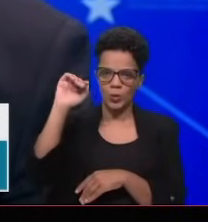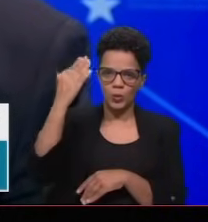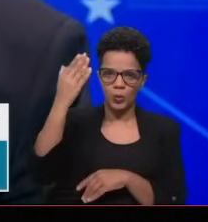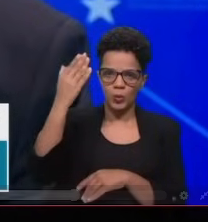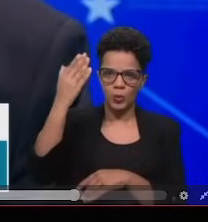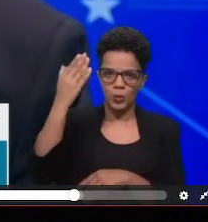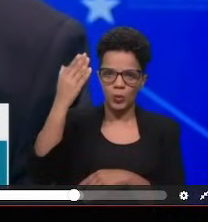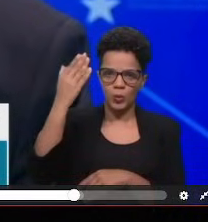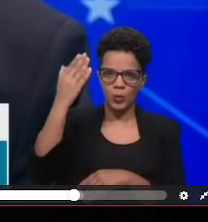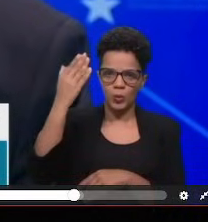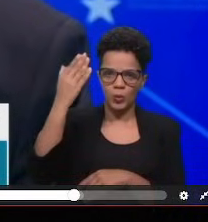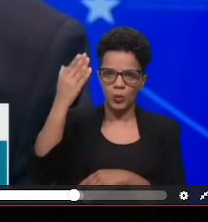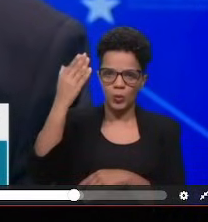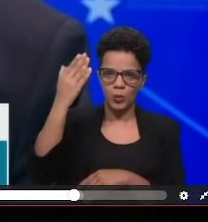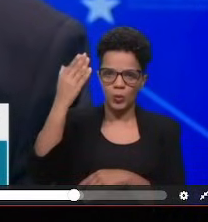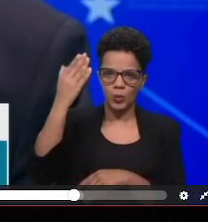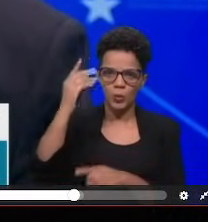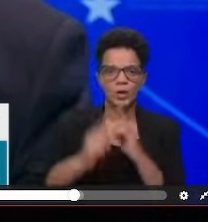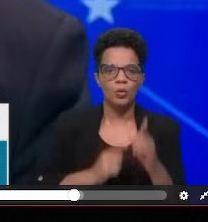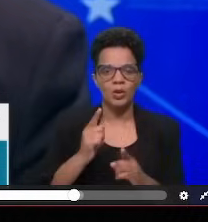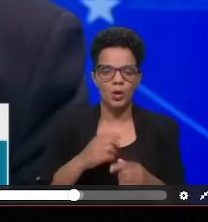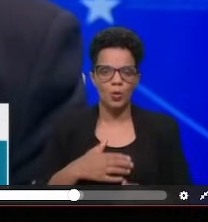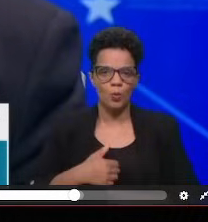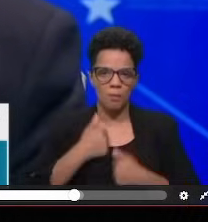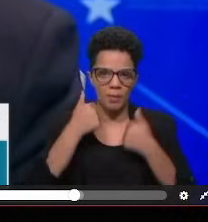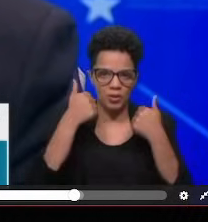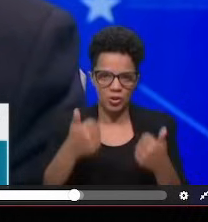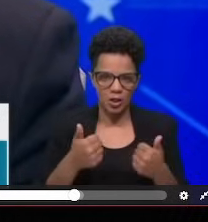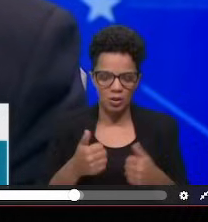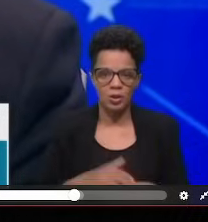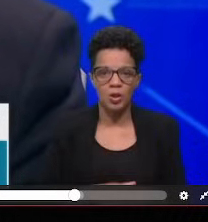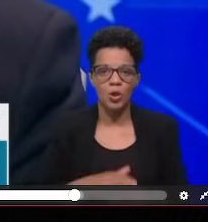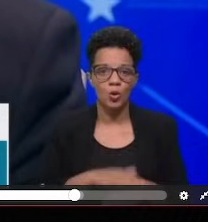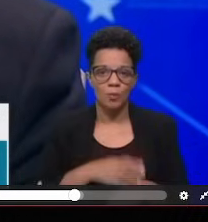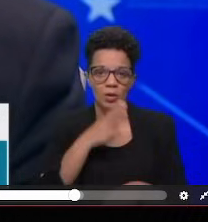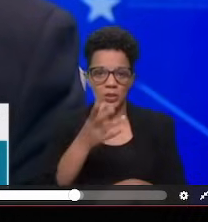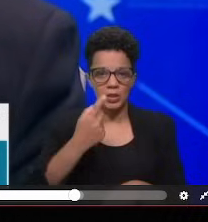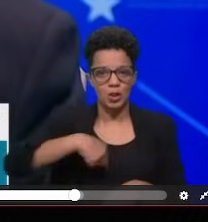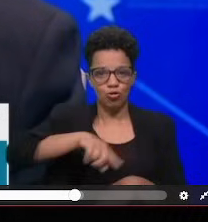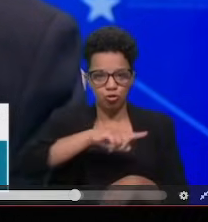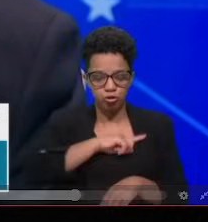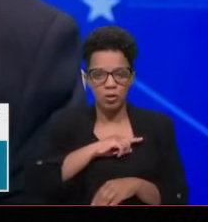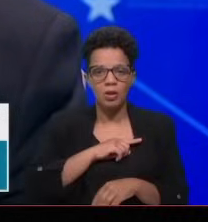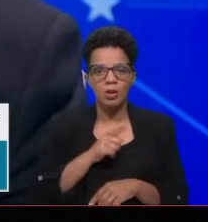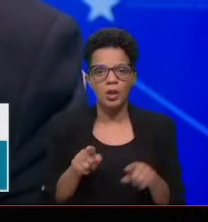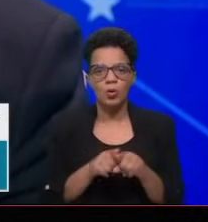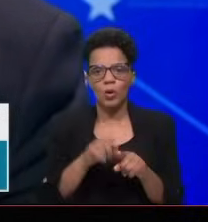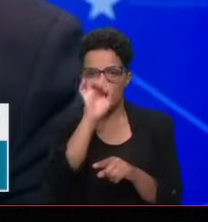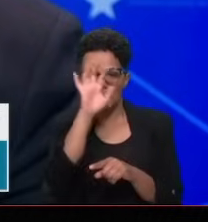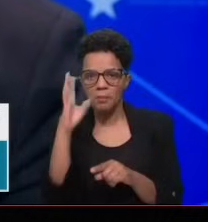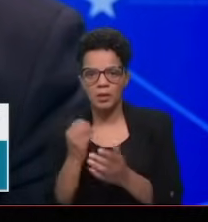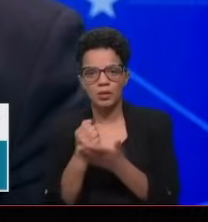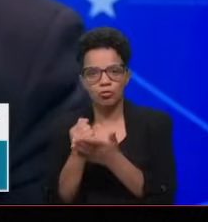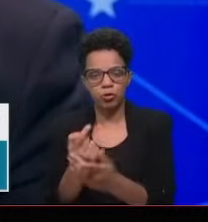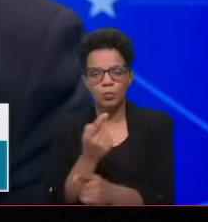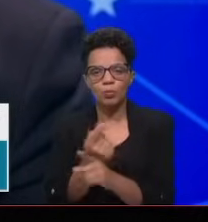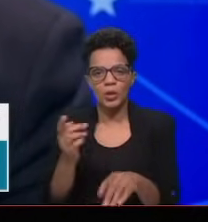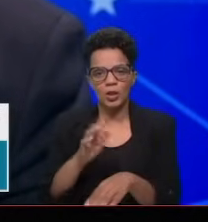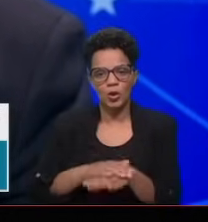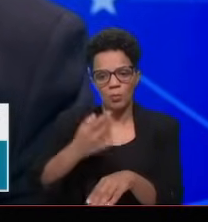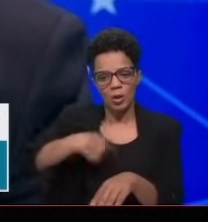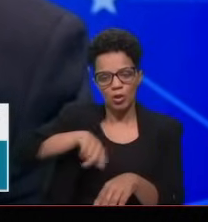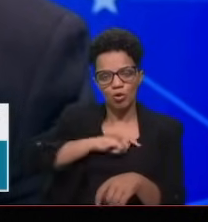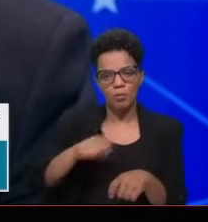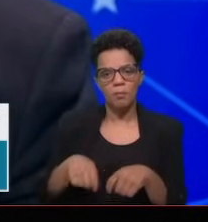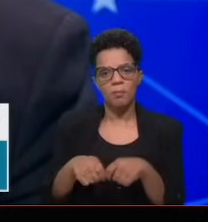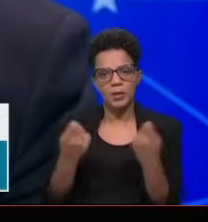é o bem-estar que é a trituração dos Pintos baixos e por isso é que eu disse que nós somos a favor do meio ambiente porque nós somos Talvez o partido